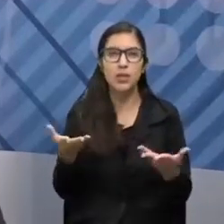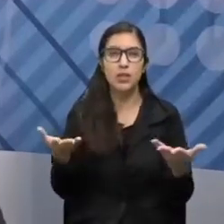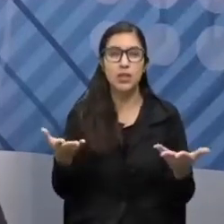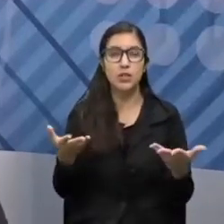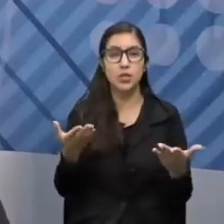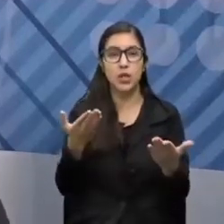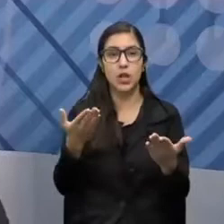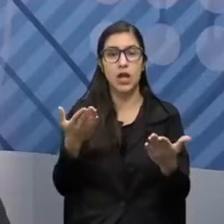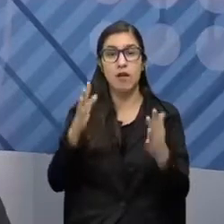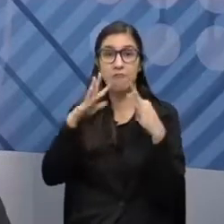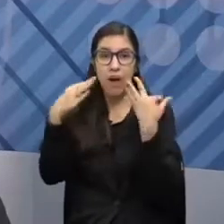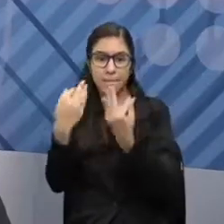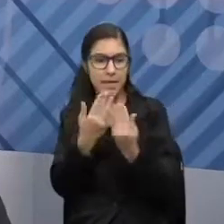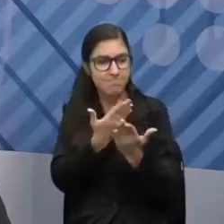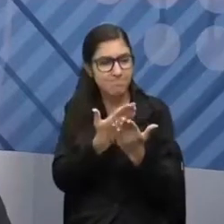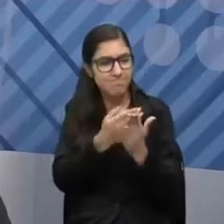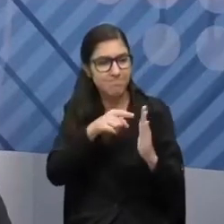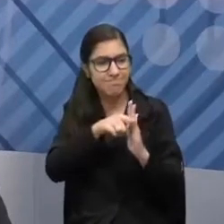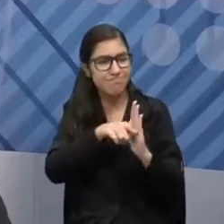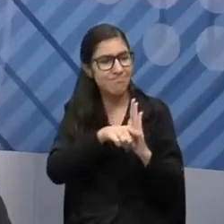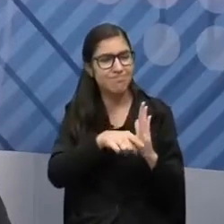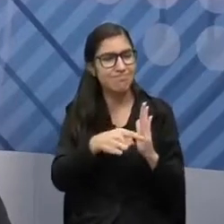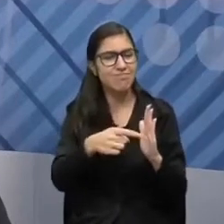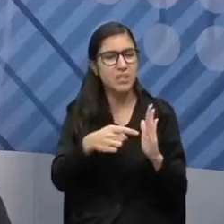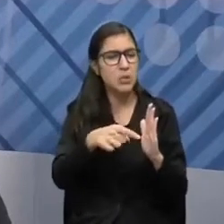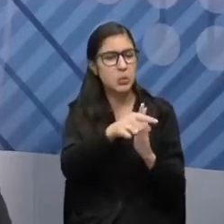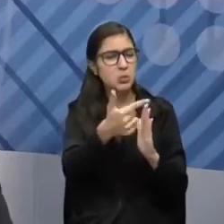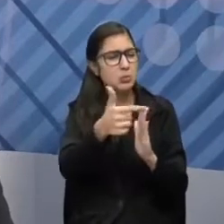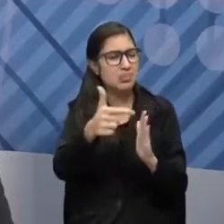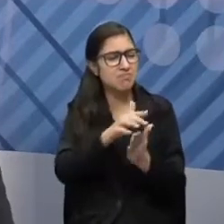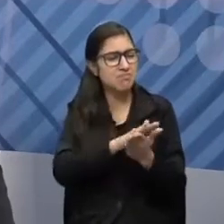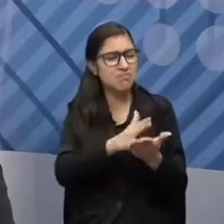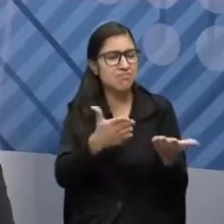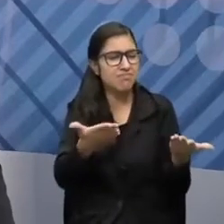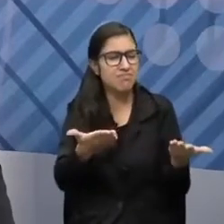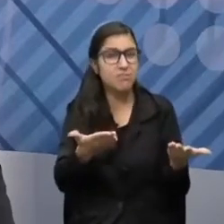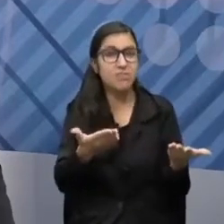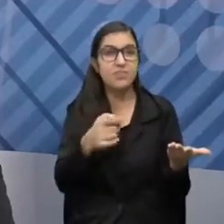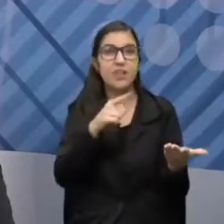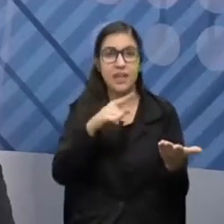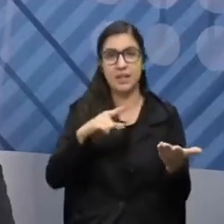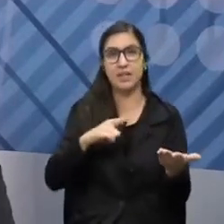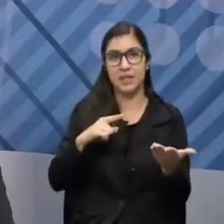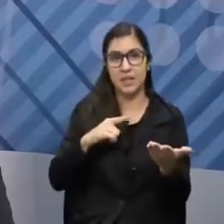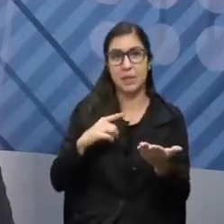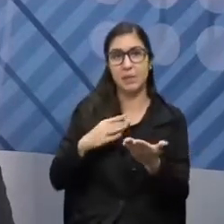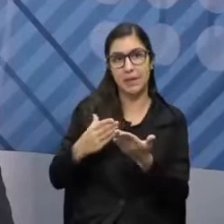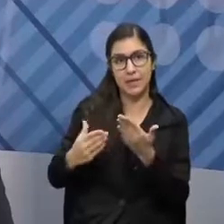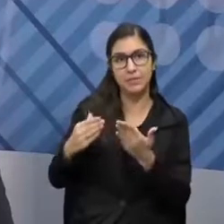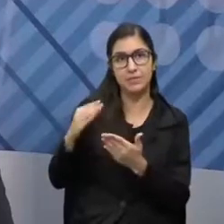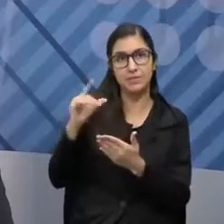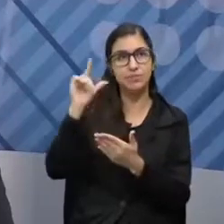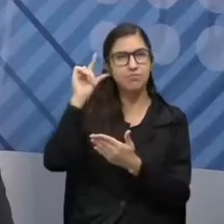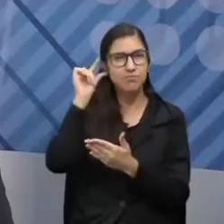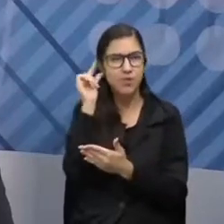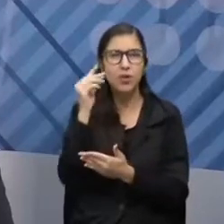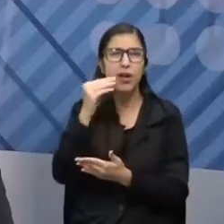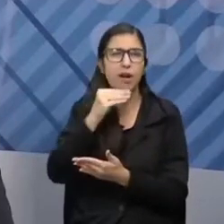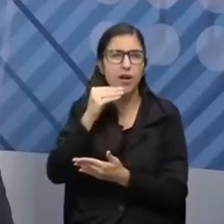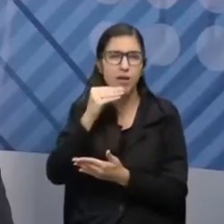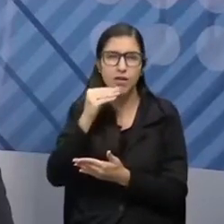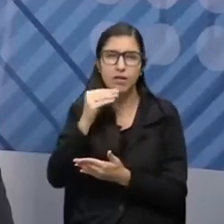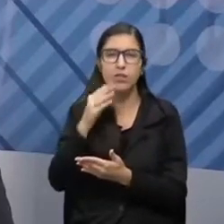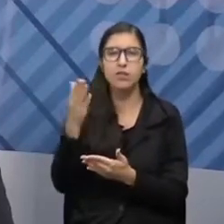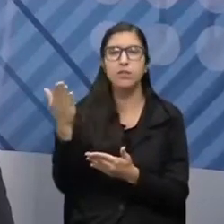estudo genético, né, porque não tinha motivo nenhum, de nenhum comprometimento. Ela nasceu com perda auditiva leve,